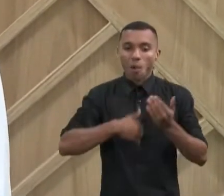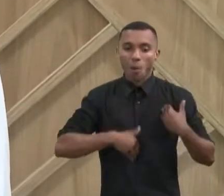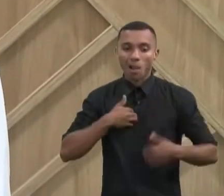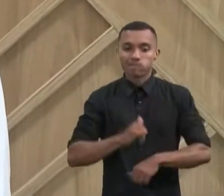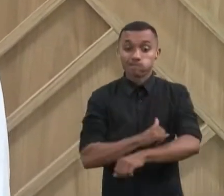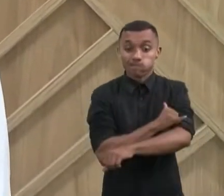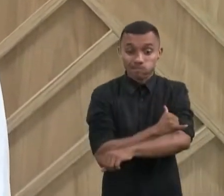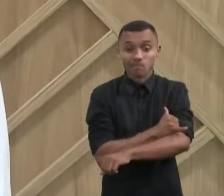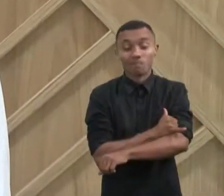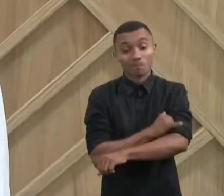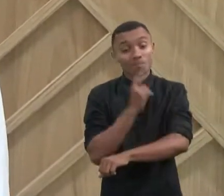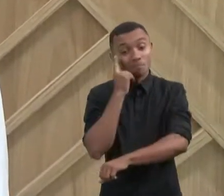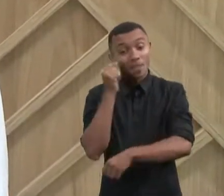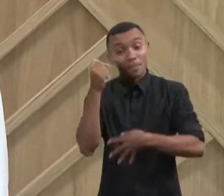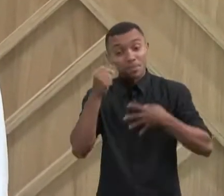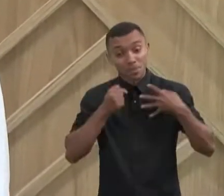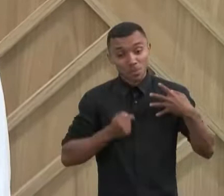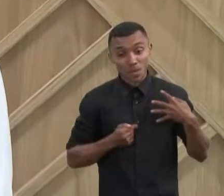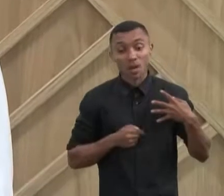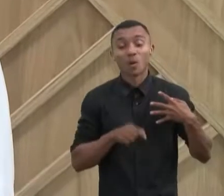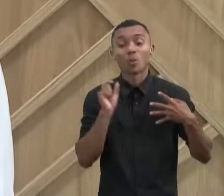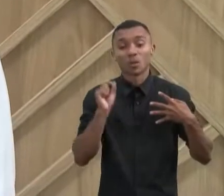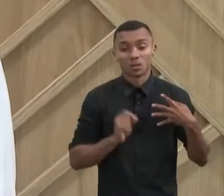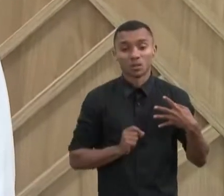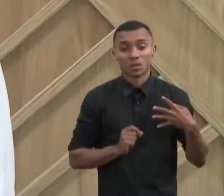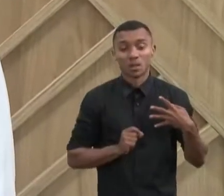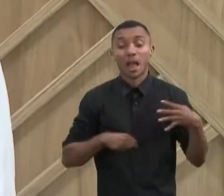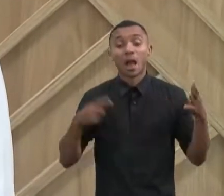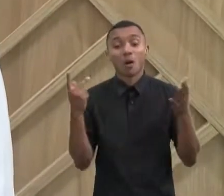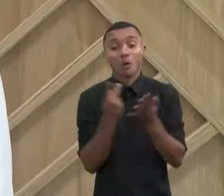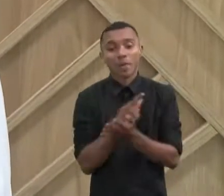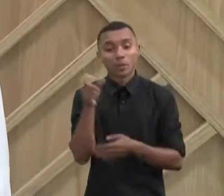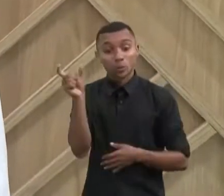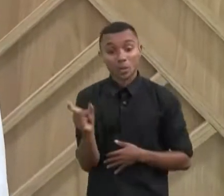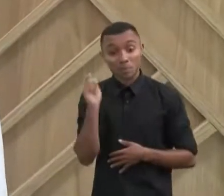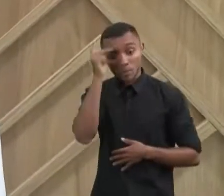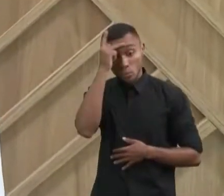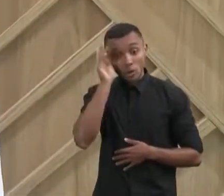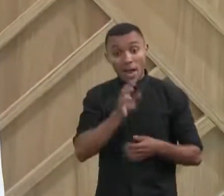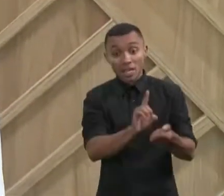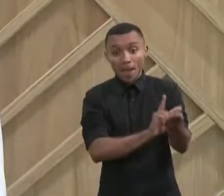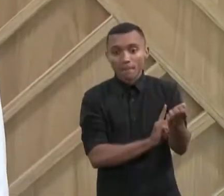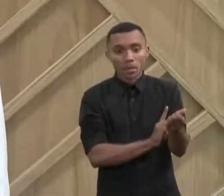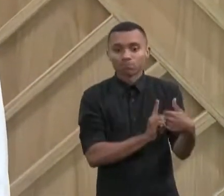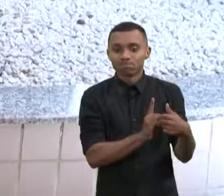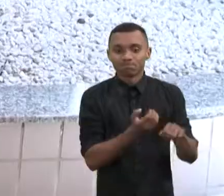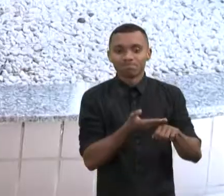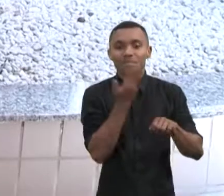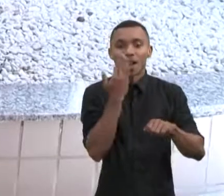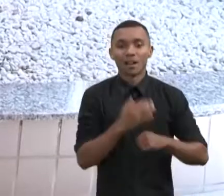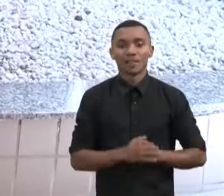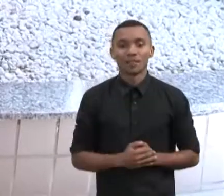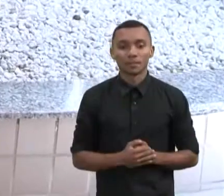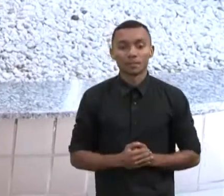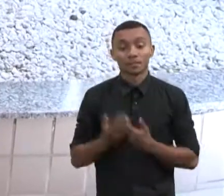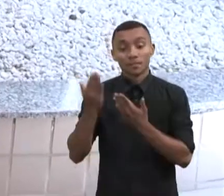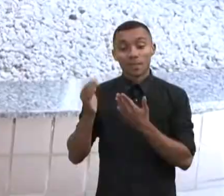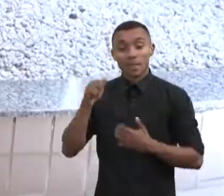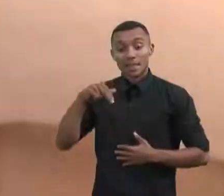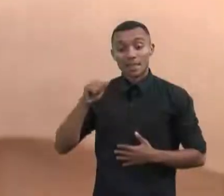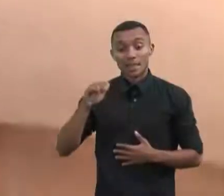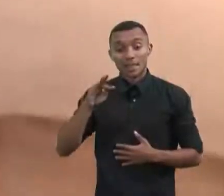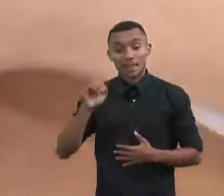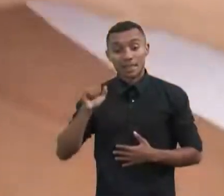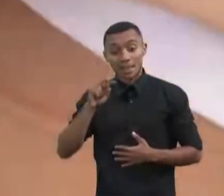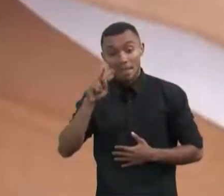todas essas coisas acabam fazendo com que o paciente com diabetes desenvolva um quadro mais grave. Natasha tem